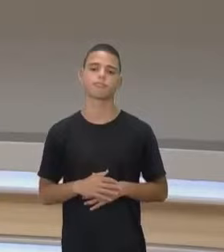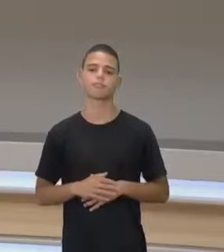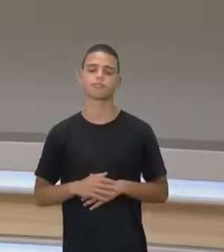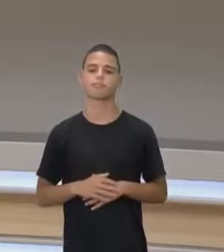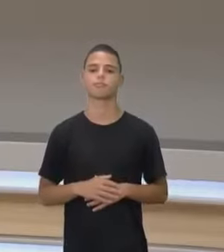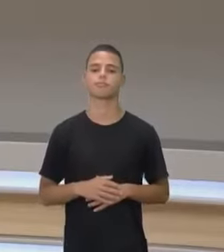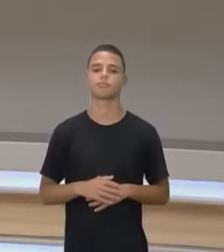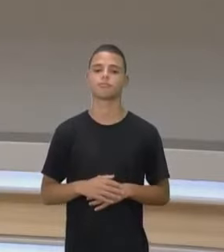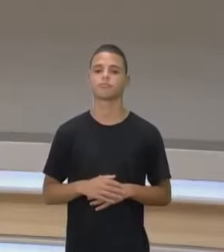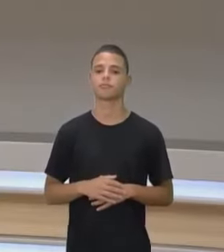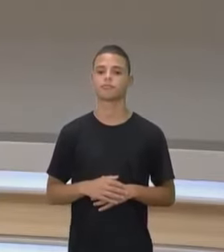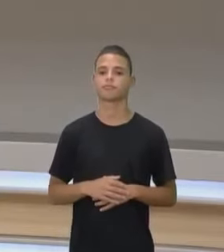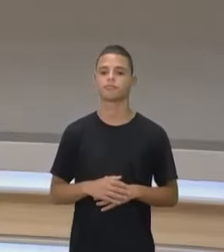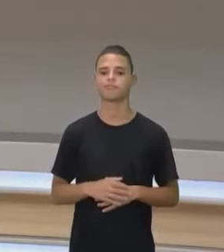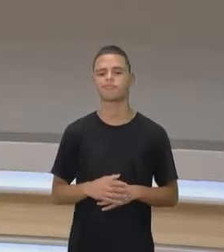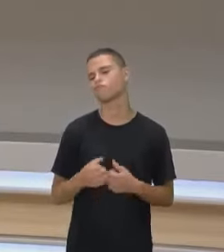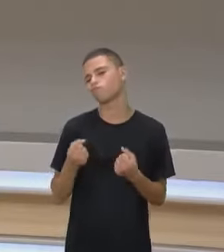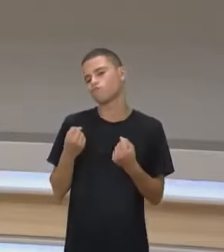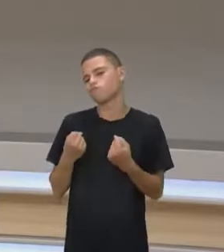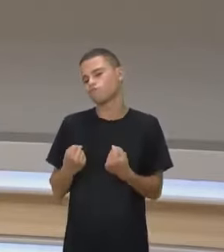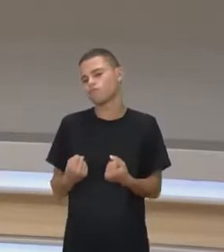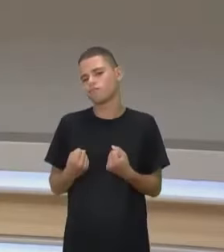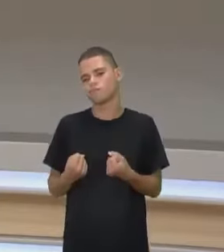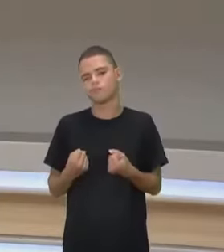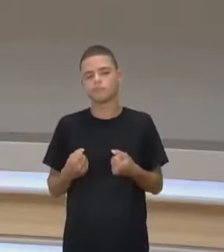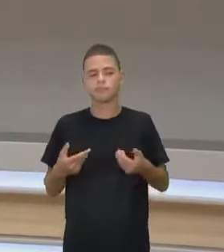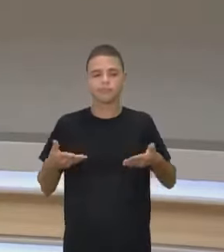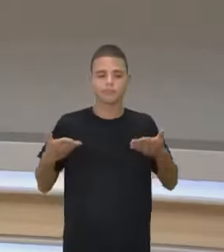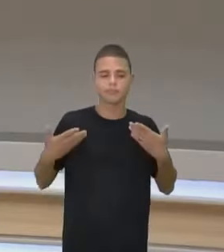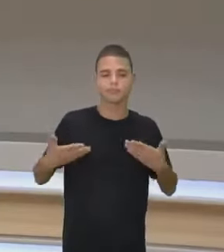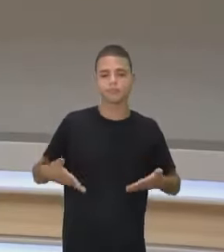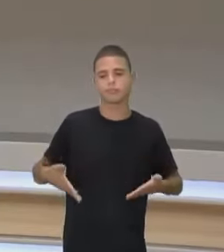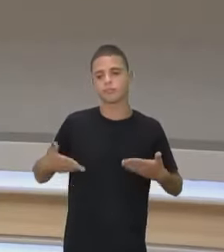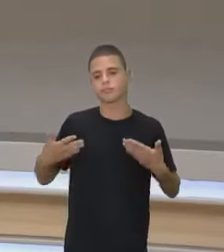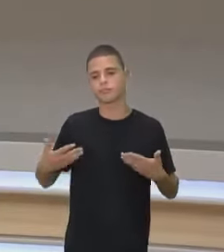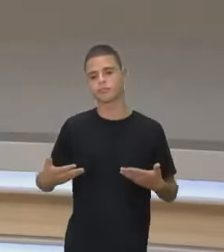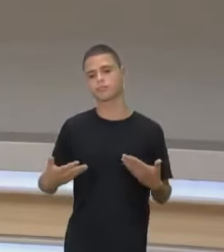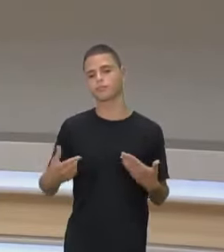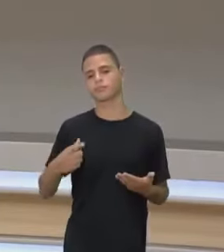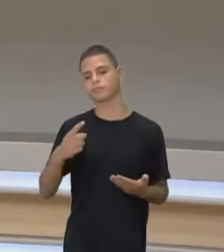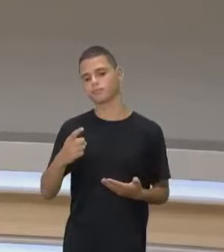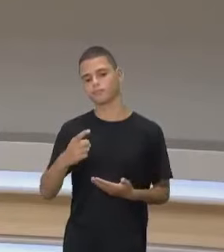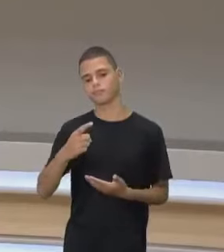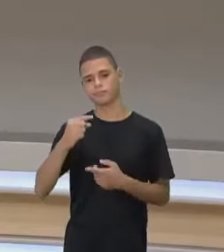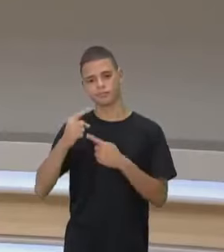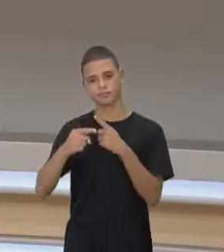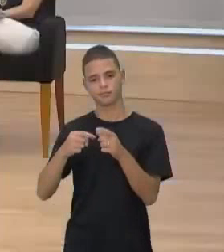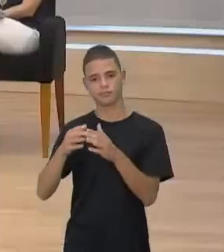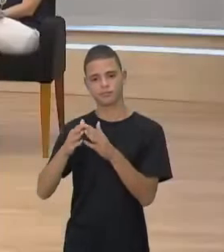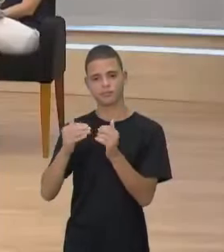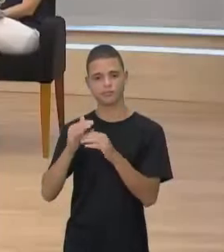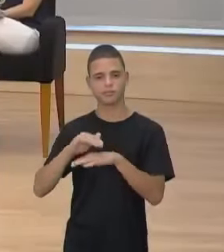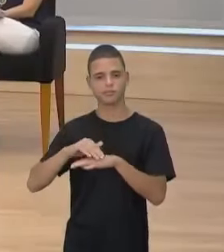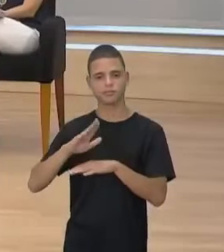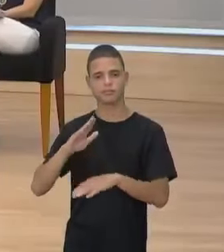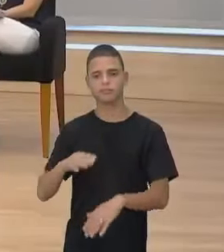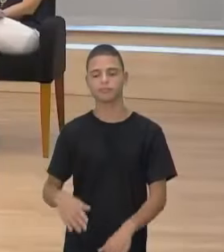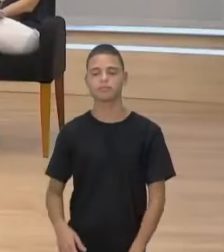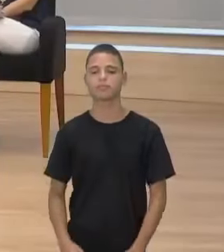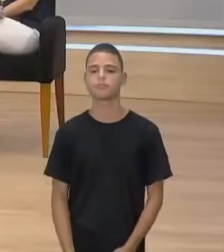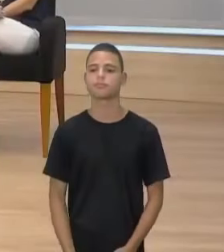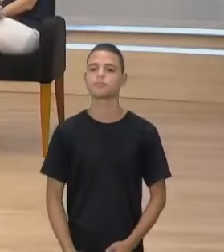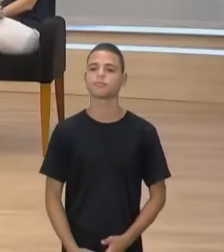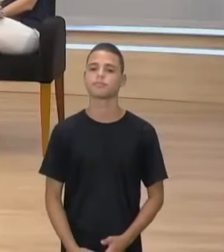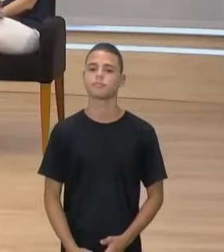Né? Exatamente. E que não fique maçante. Vamos tentar fazer com que esse tempo voe e vocês depois peçam mais. Tá